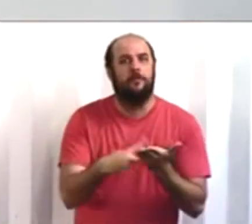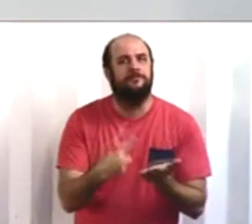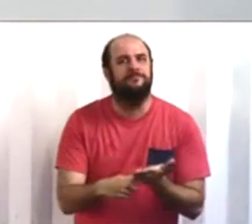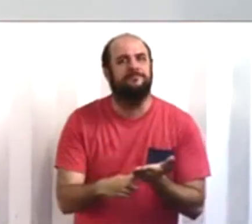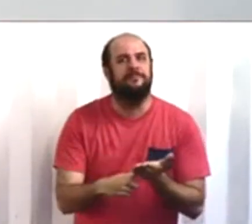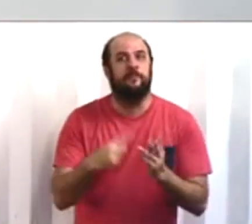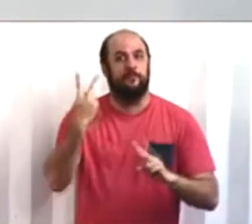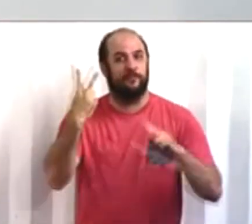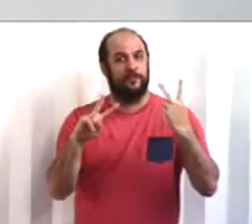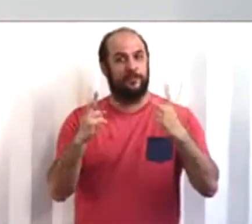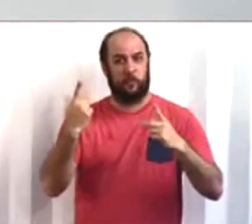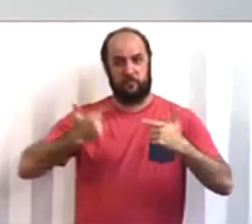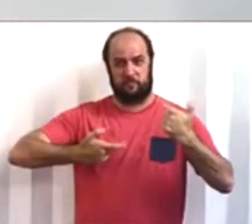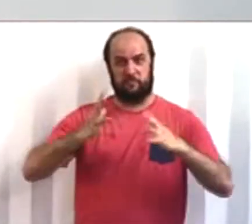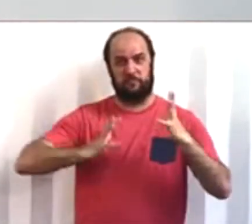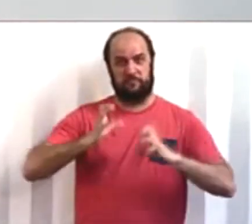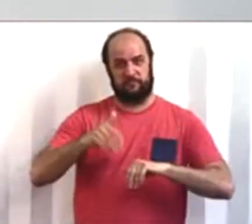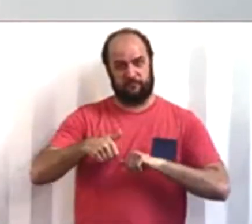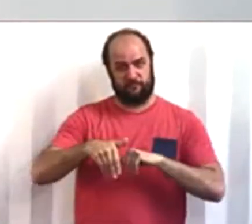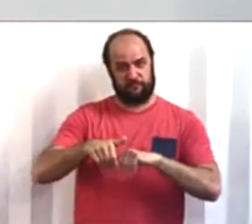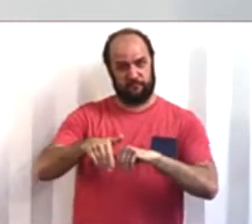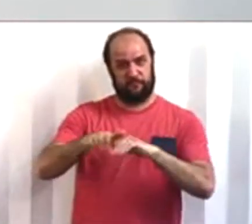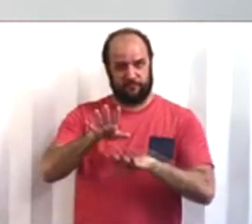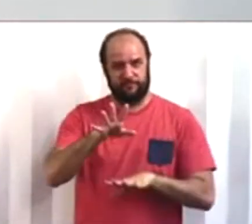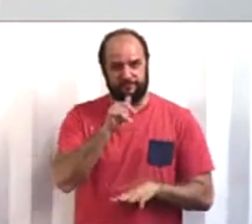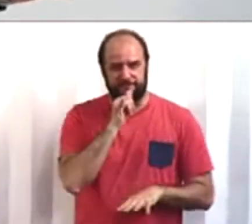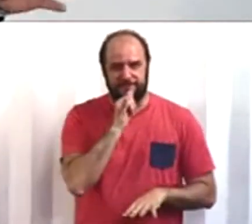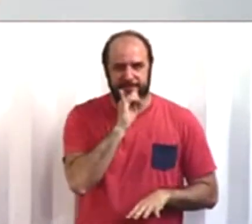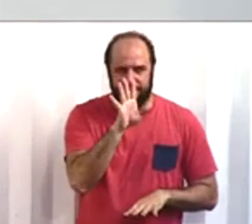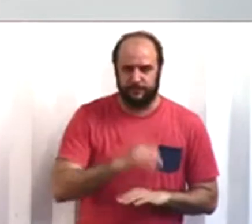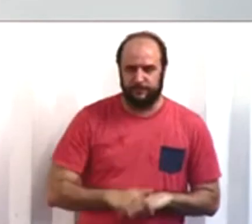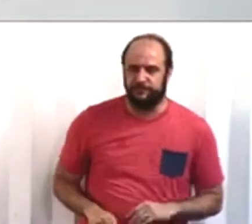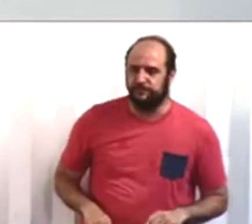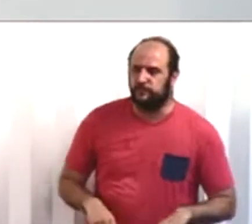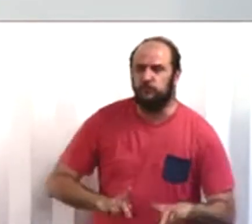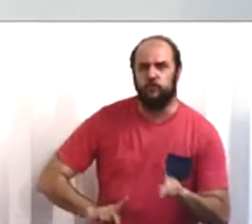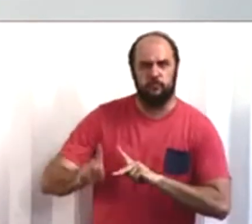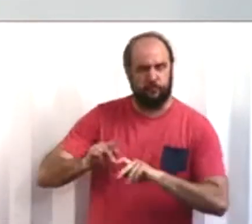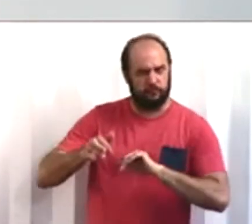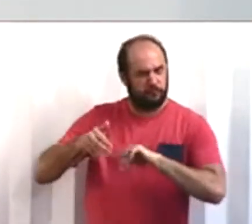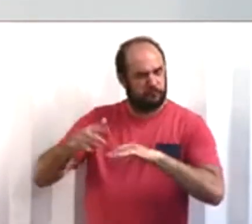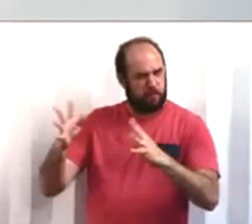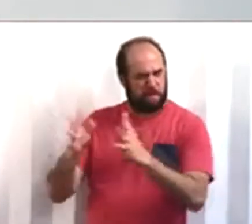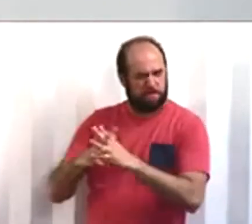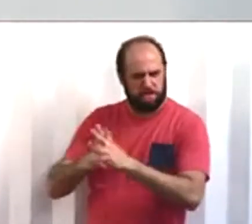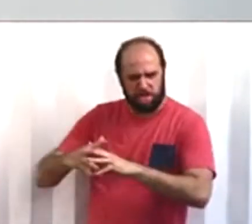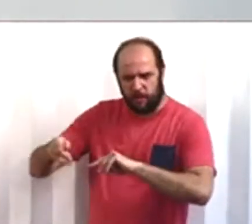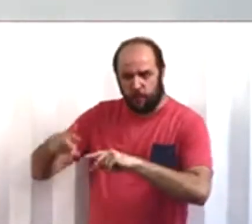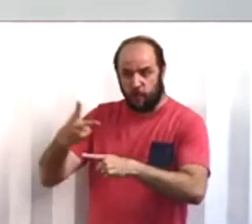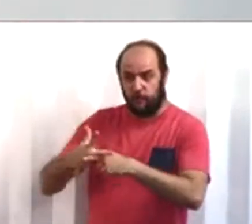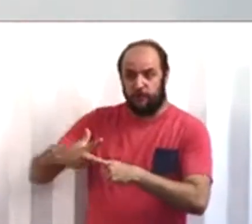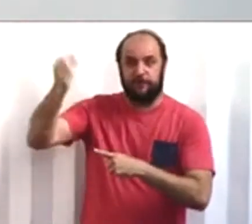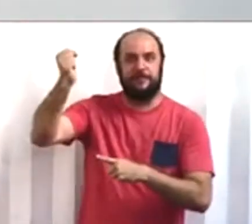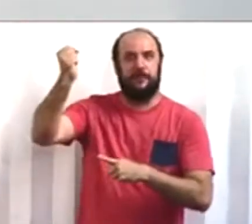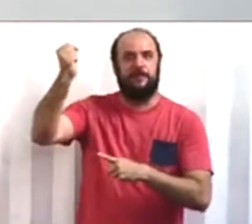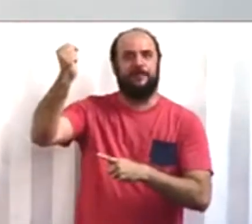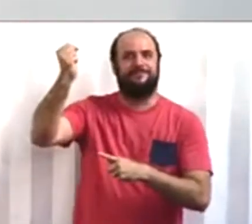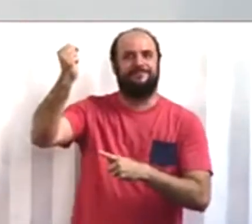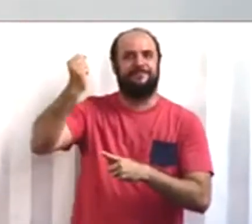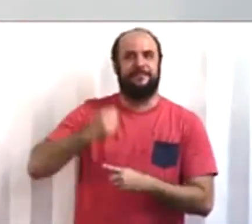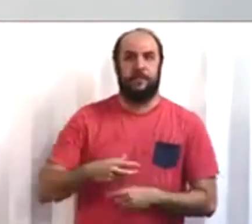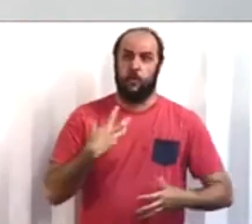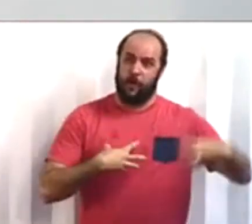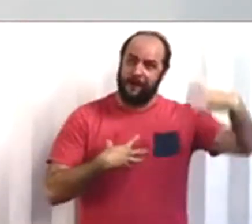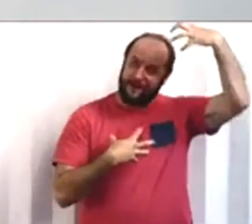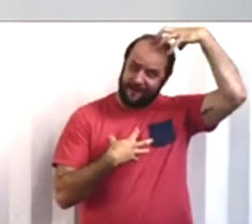vitórias militares. Por exemplo, um povo vencia uma grande batalha, E então, quando o rei chegava até a